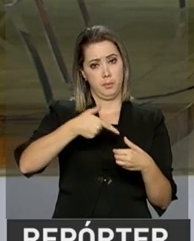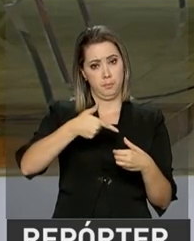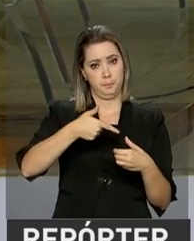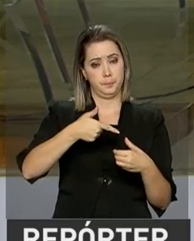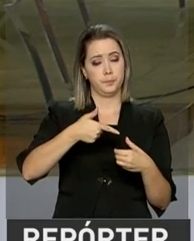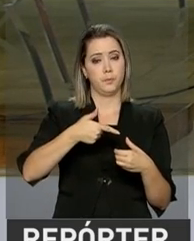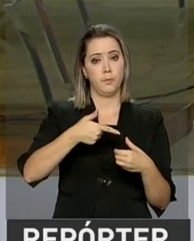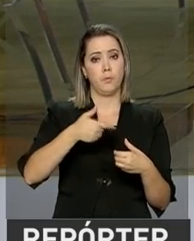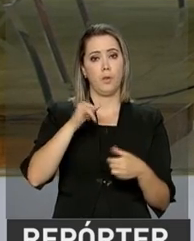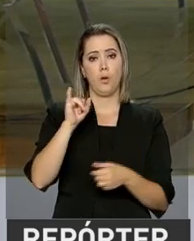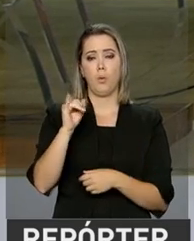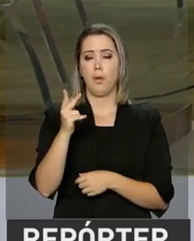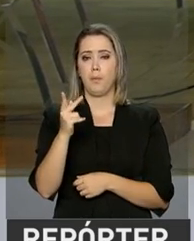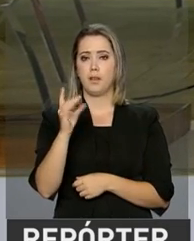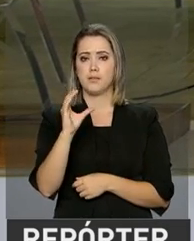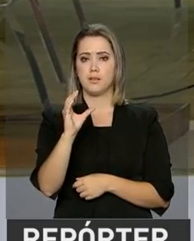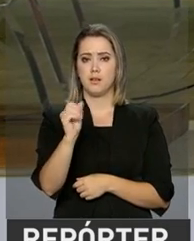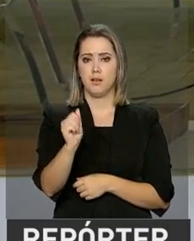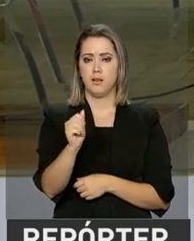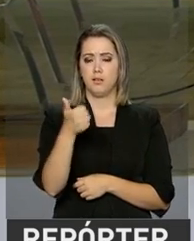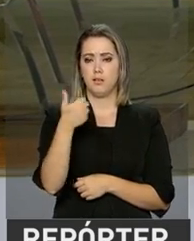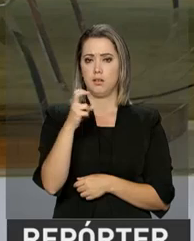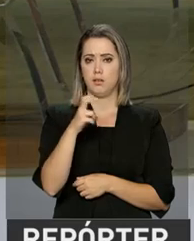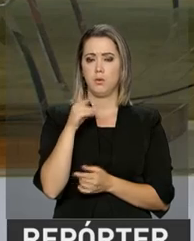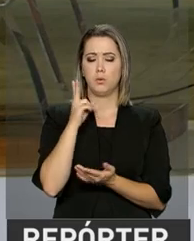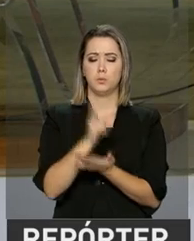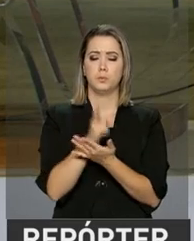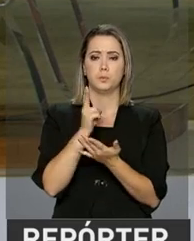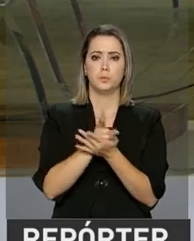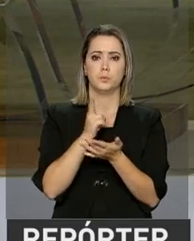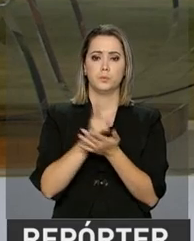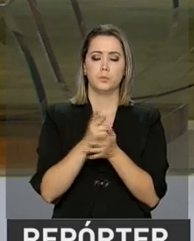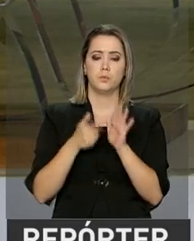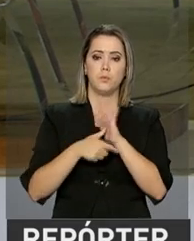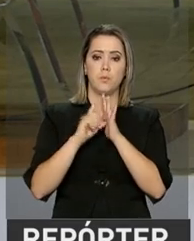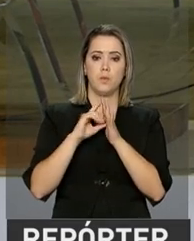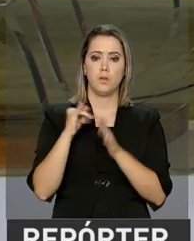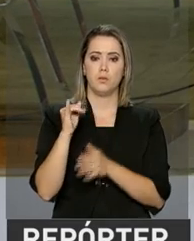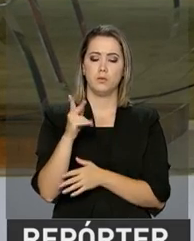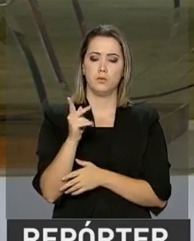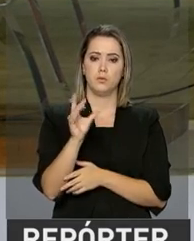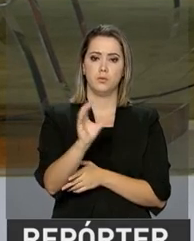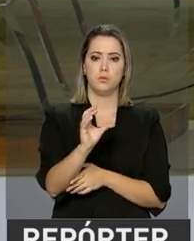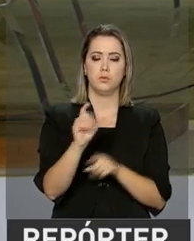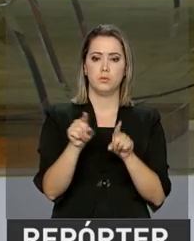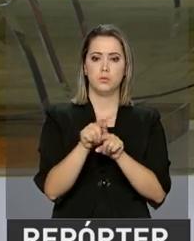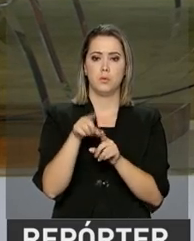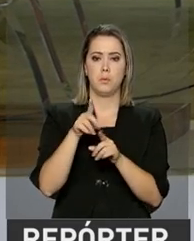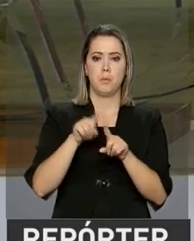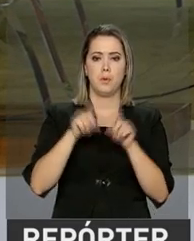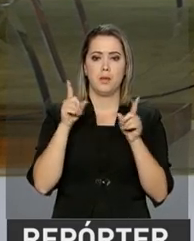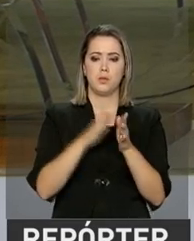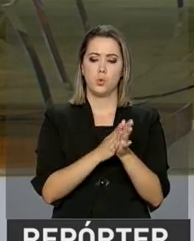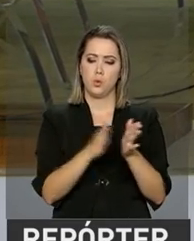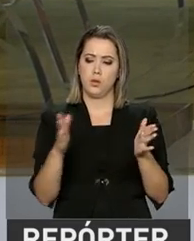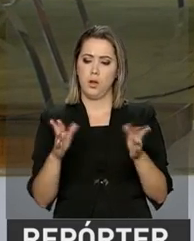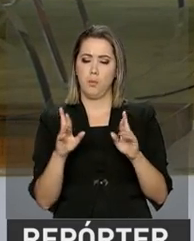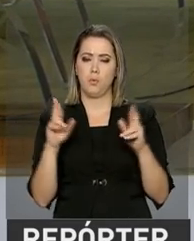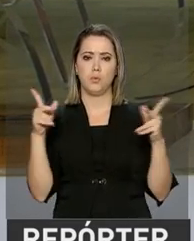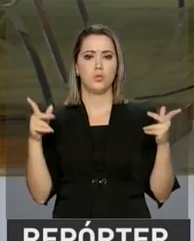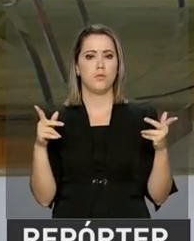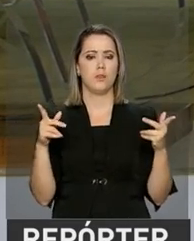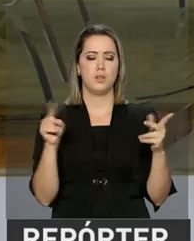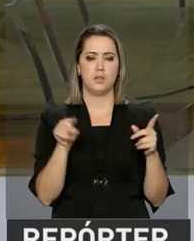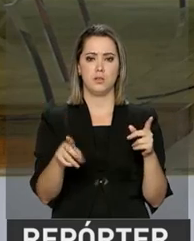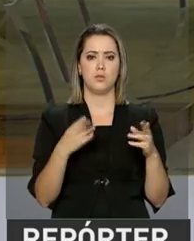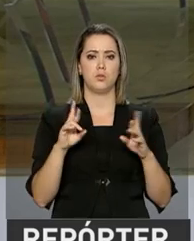15 utiliza a mesma metodologia do IPCA mas considera períodos de tempo diferentes a